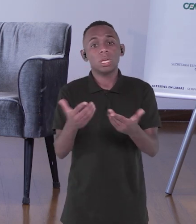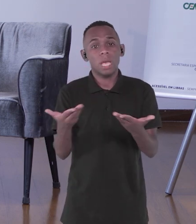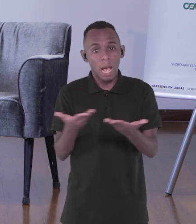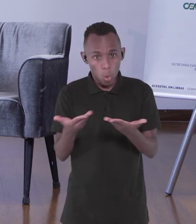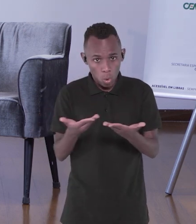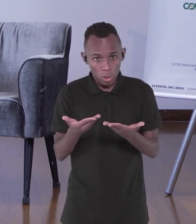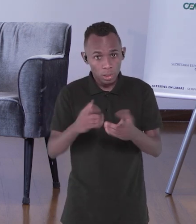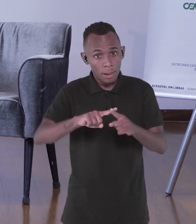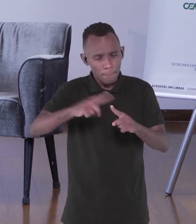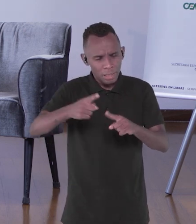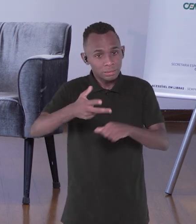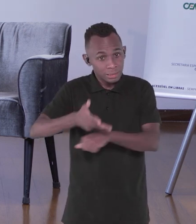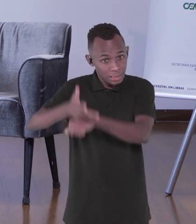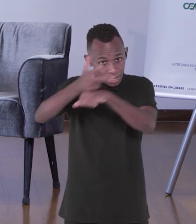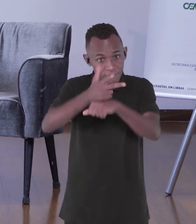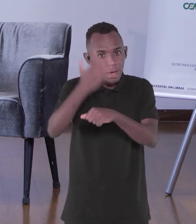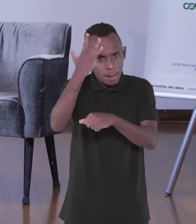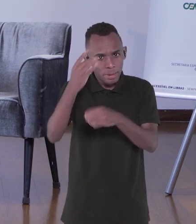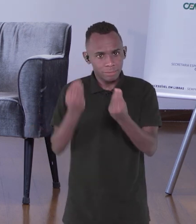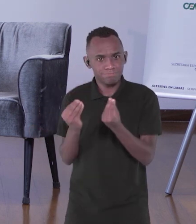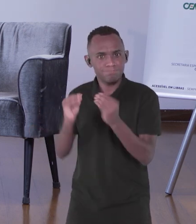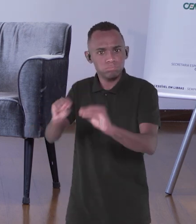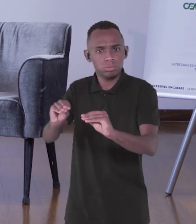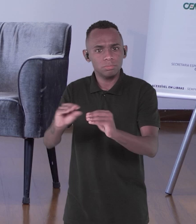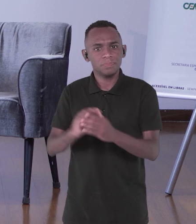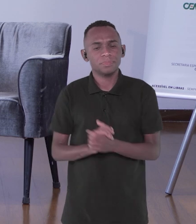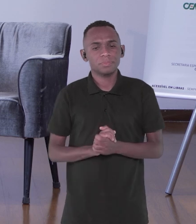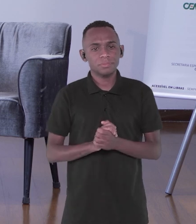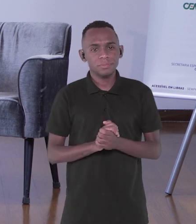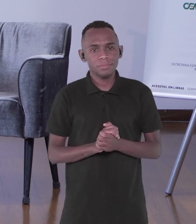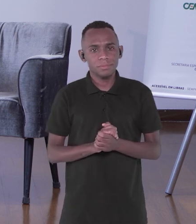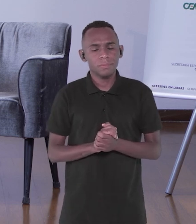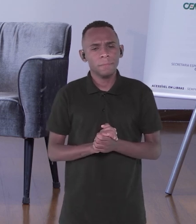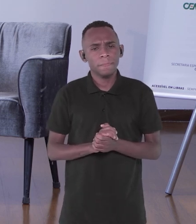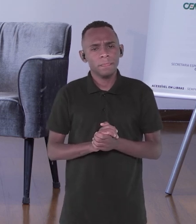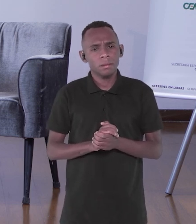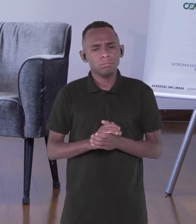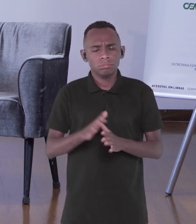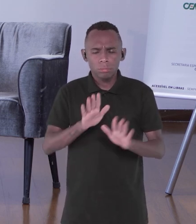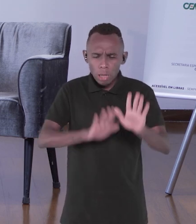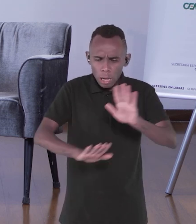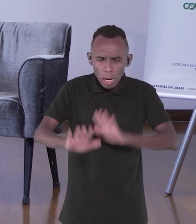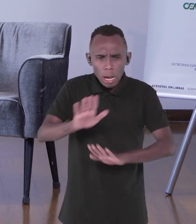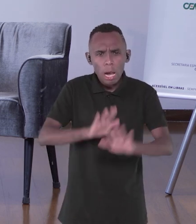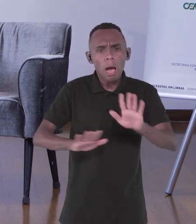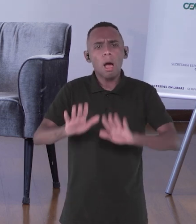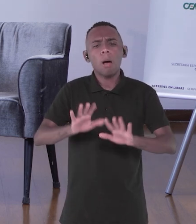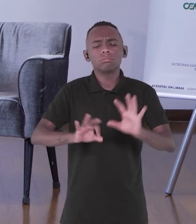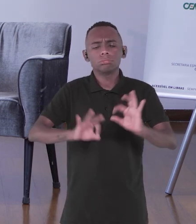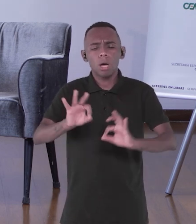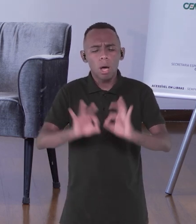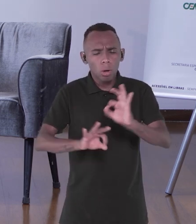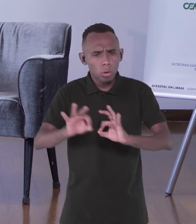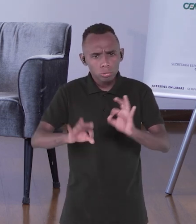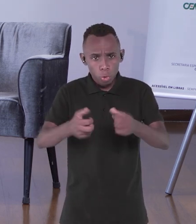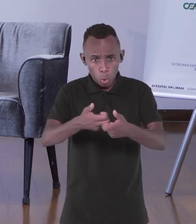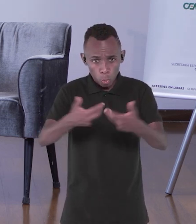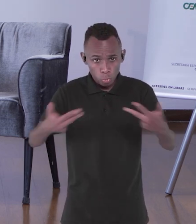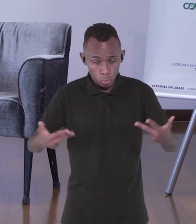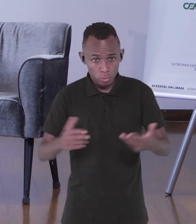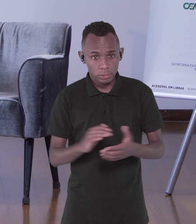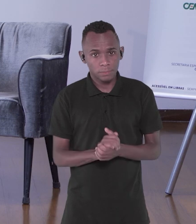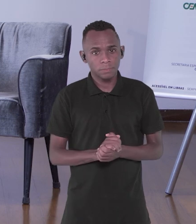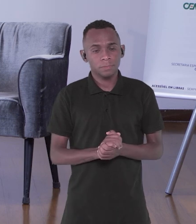mesas. Sobre uma das mesas há uma garrafa plástica e 2 copos d'água. Na outra, 3 livros de Jamil